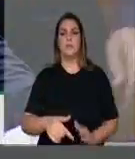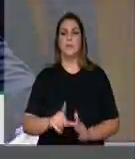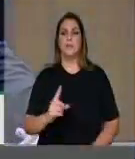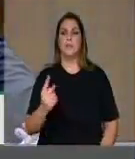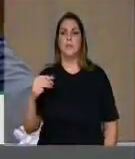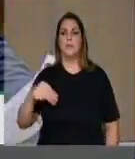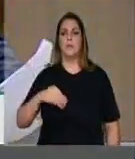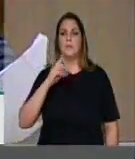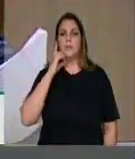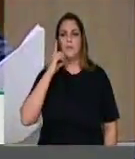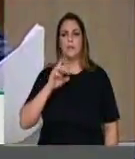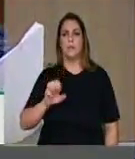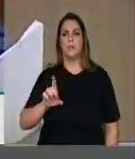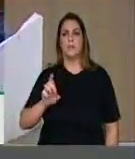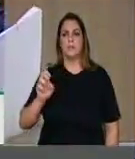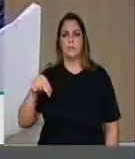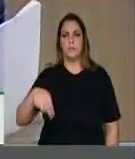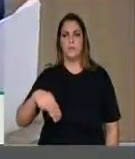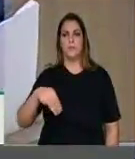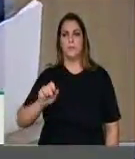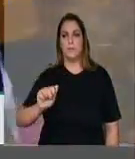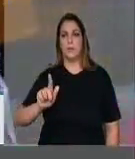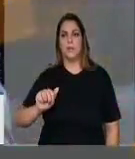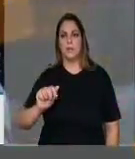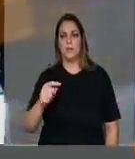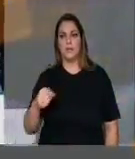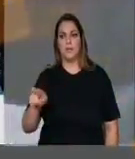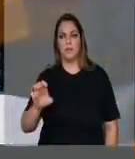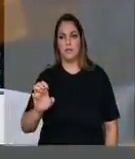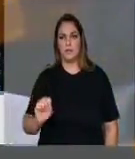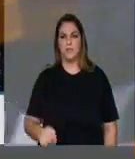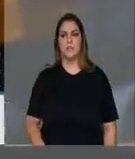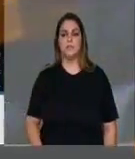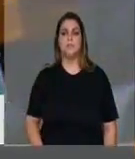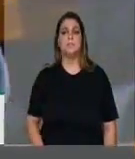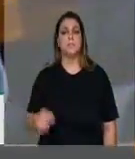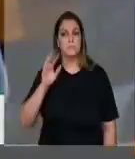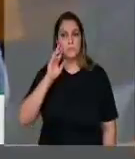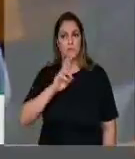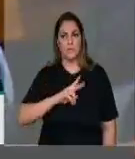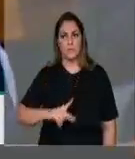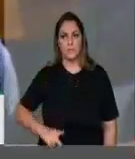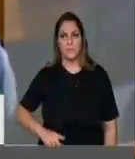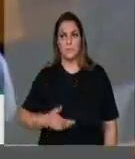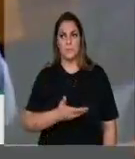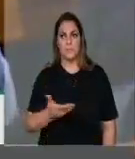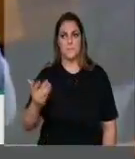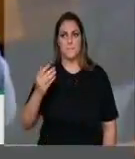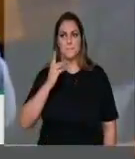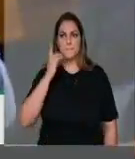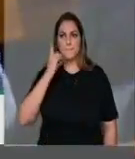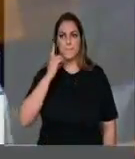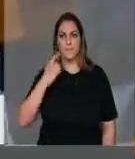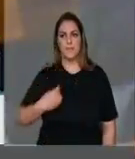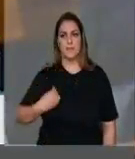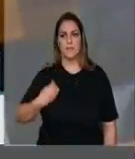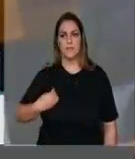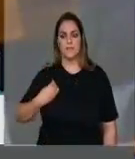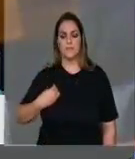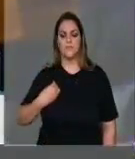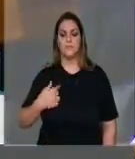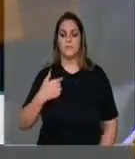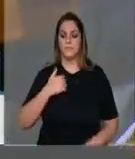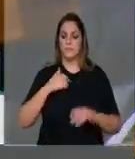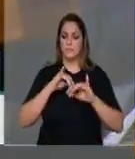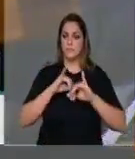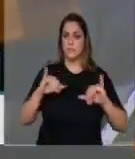Sendo o minuto, deputado Davidson Magalhães. Senhor presidente, senhores deputados, gostaria que dar como líder que fosse divulgado, senhor presidente,